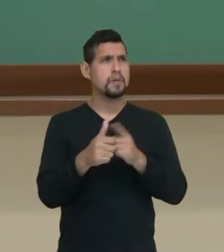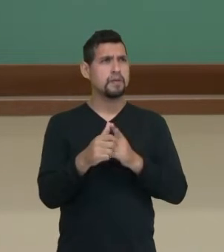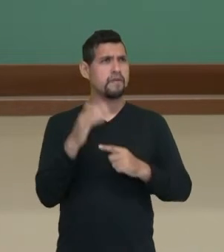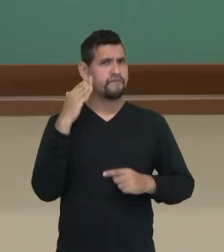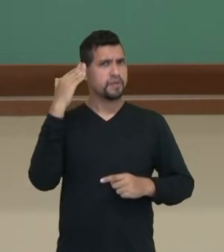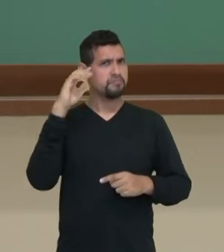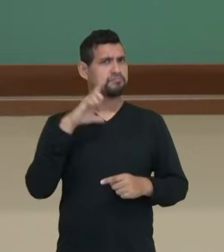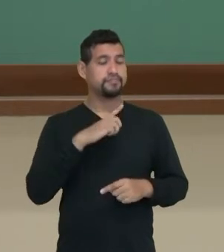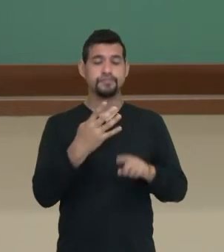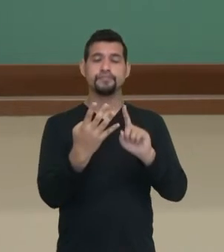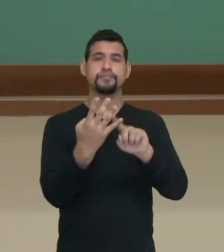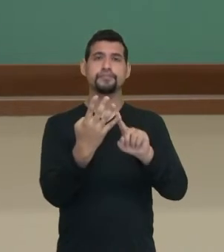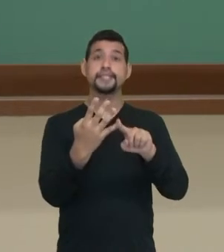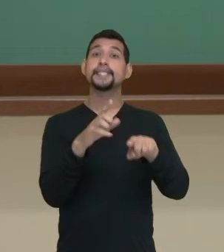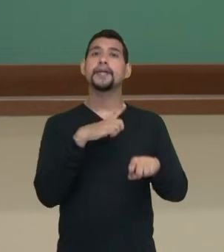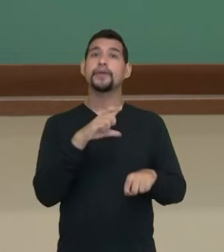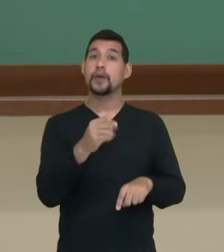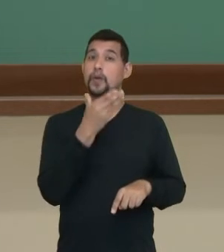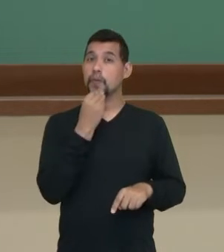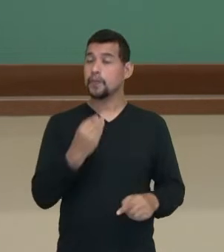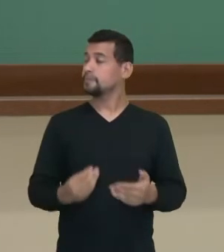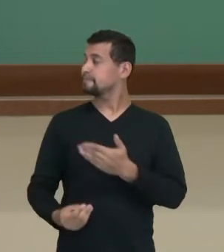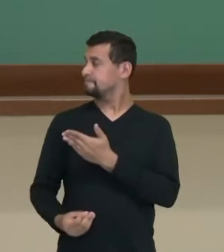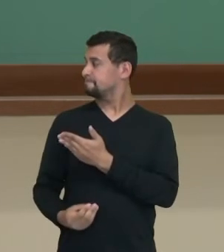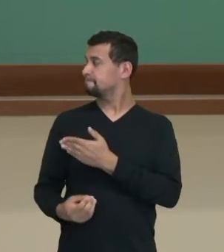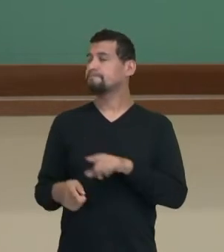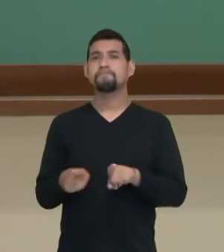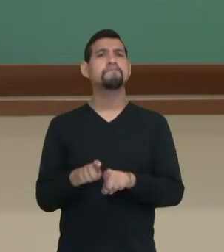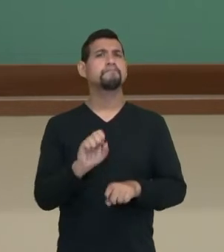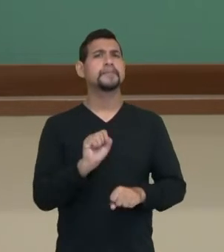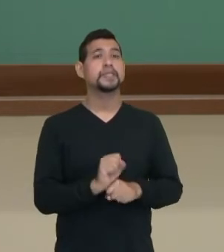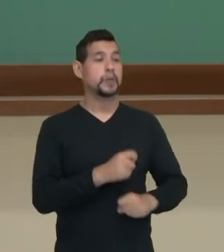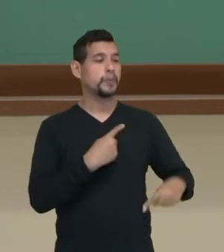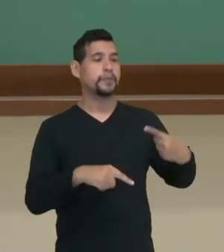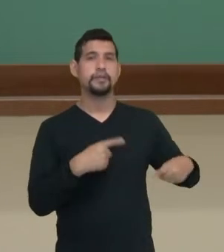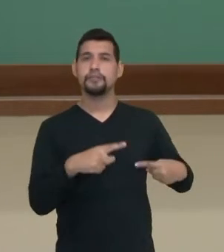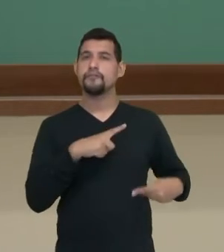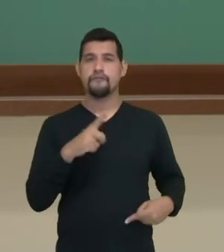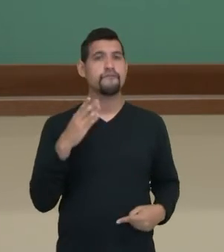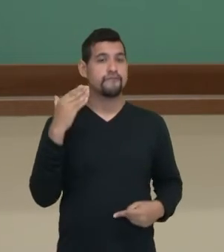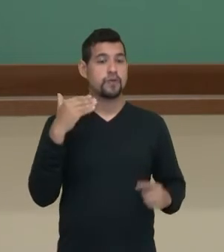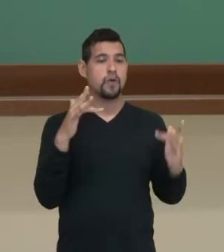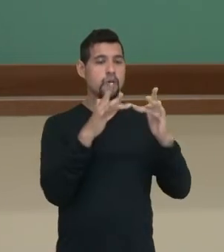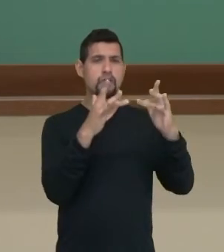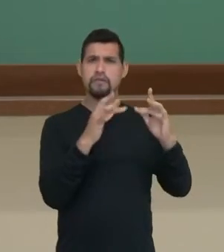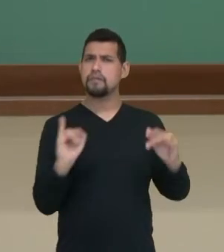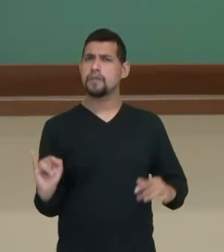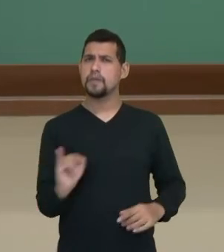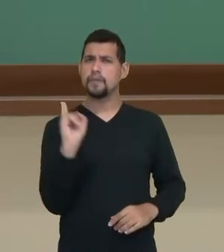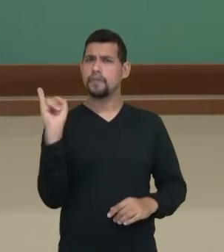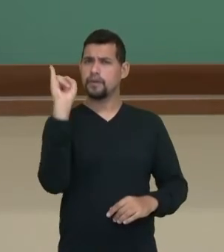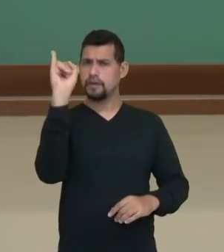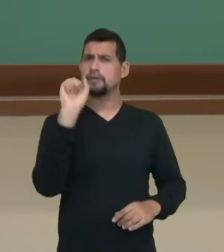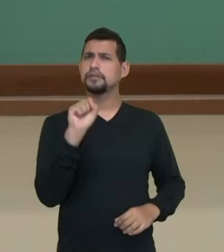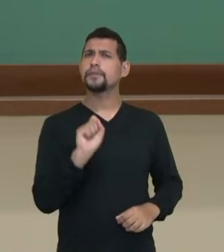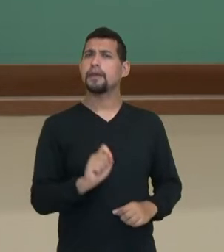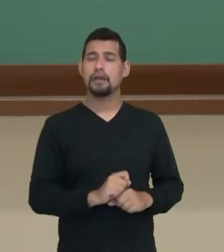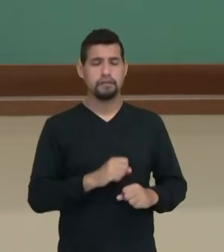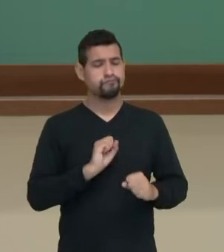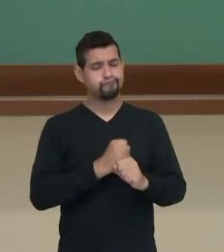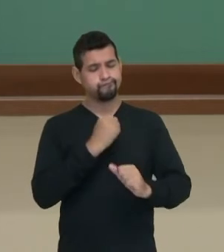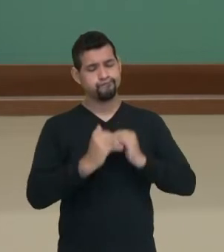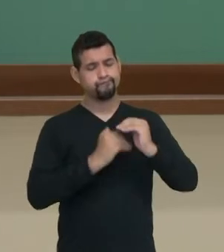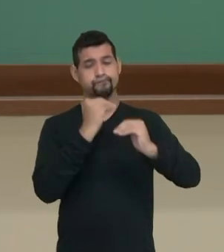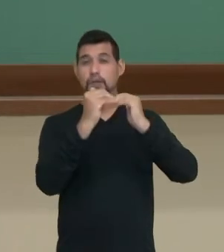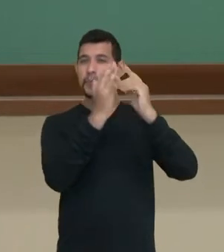que nós tivemos, e também temos Bento Munhoz da Rocha Neto, um político aí que foi muito influente e muito importante na